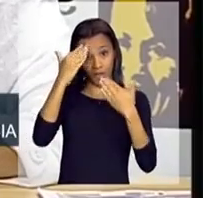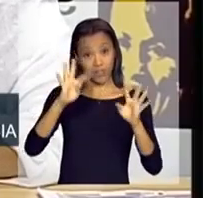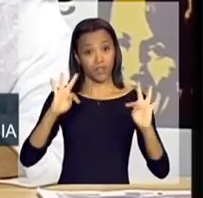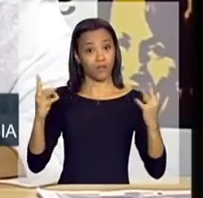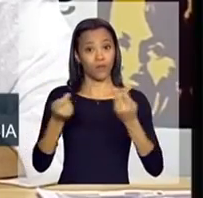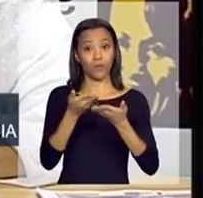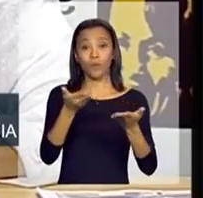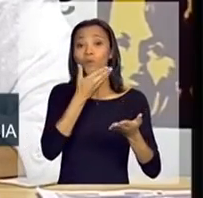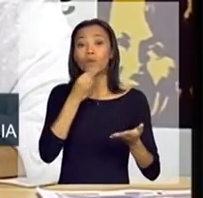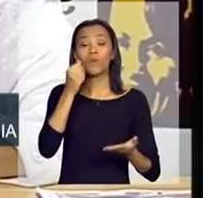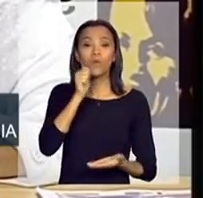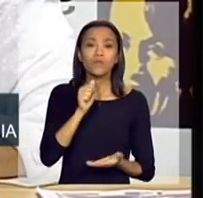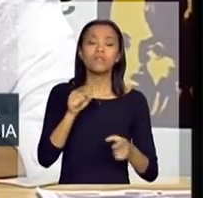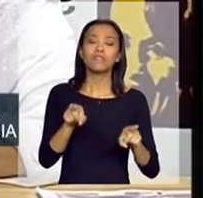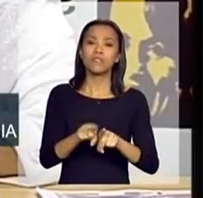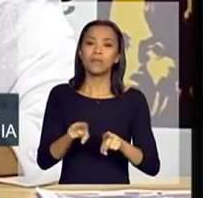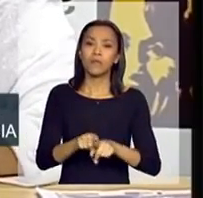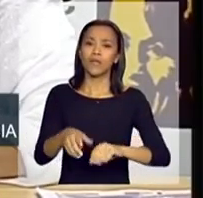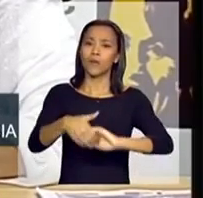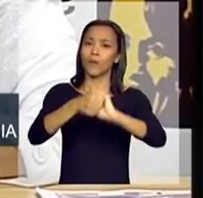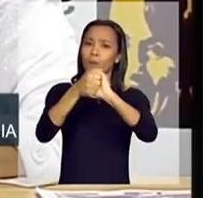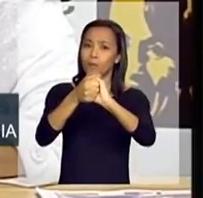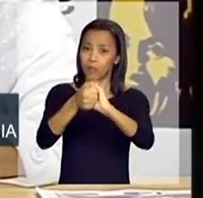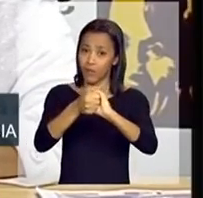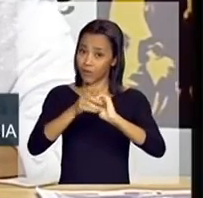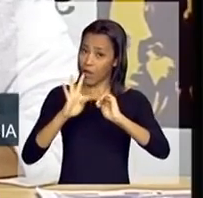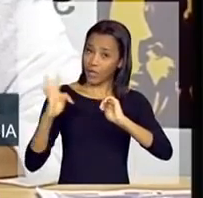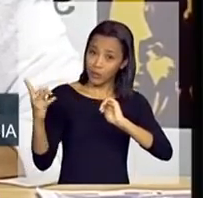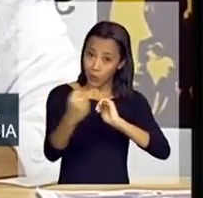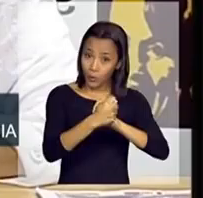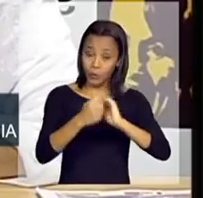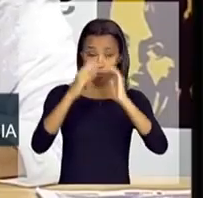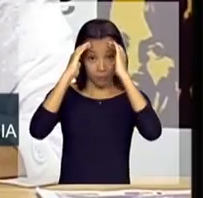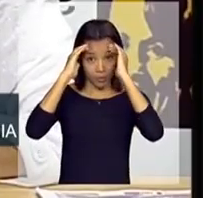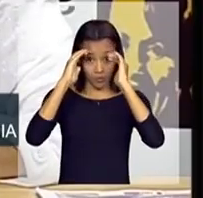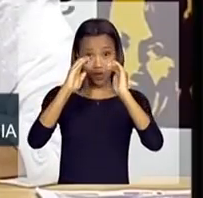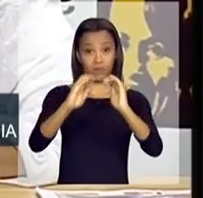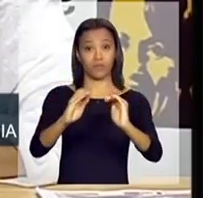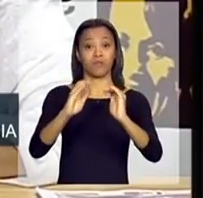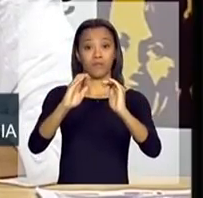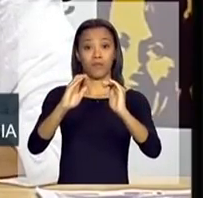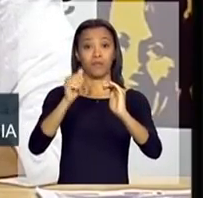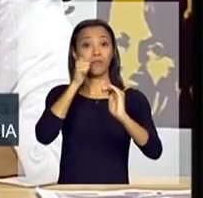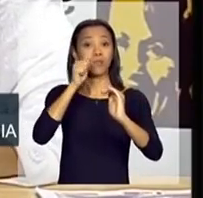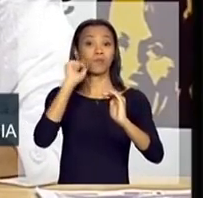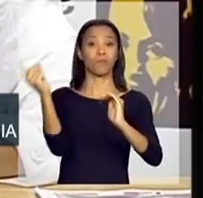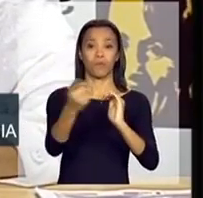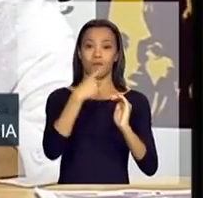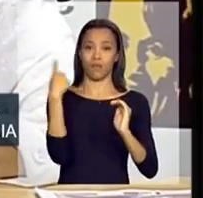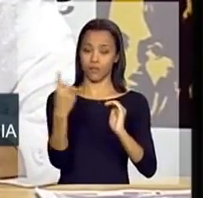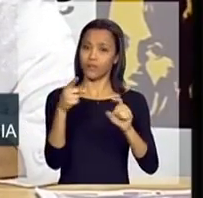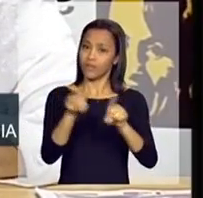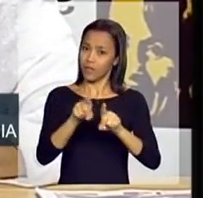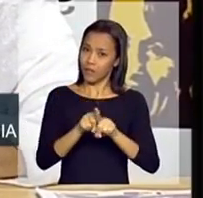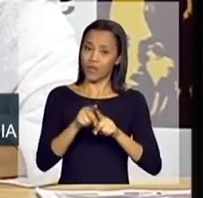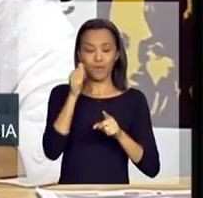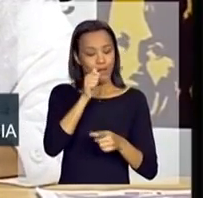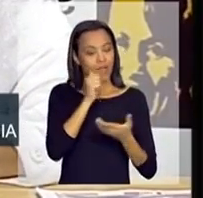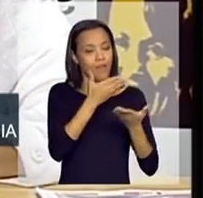todas e cumprimento a todos pelo respeito às mulheres e cumprimento a todas